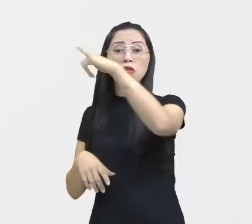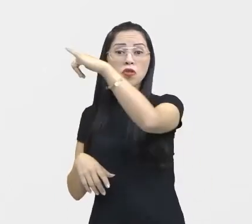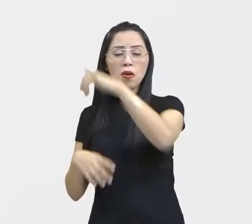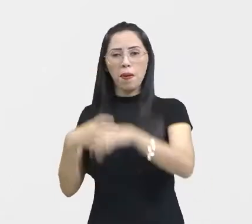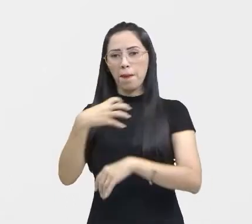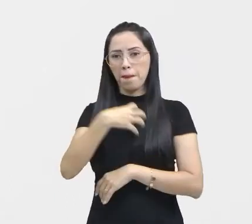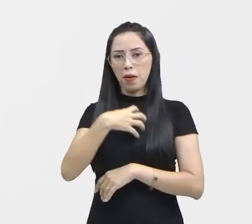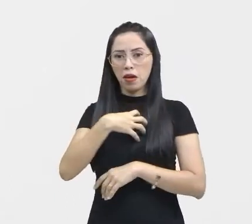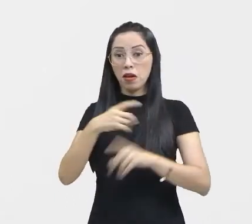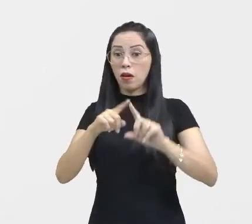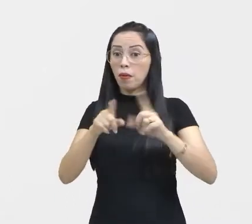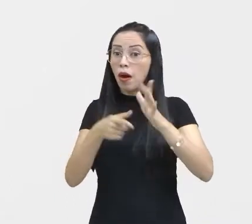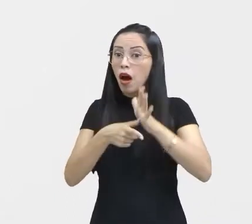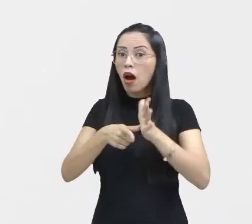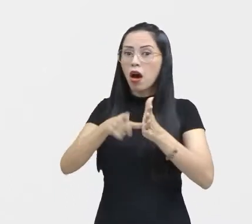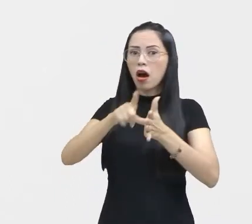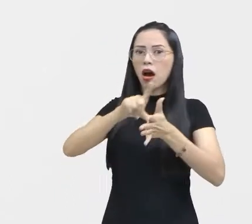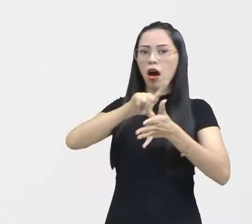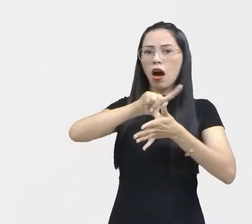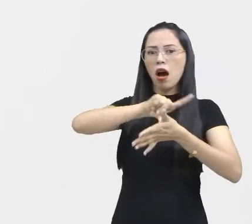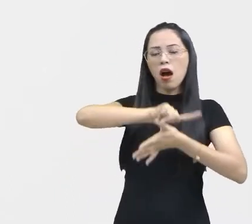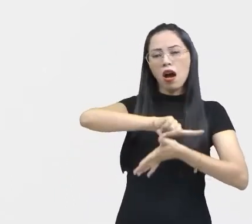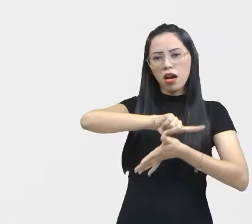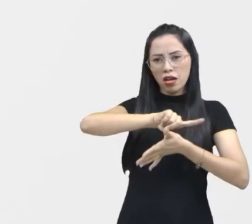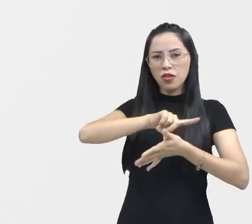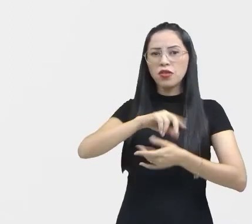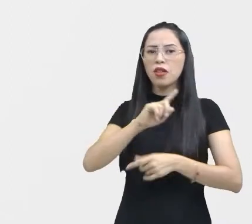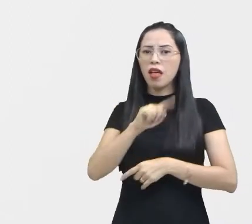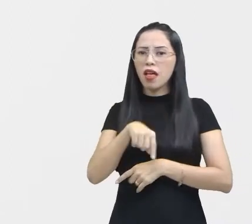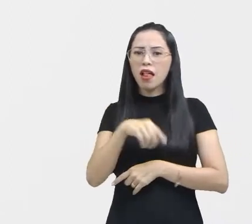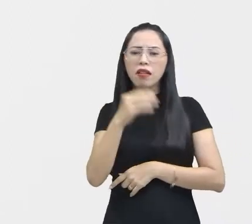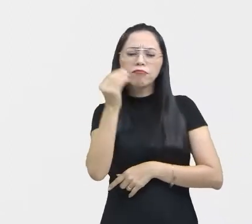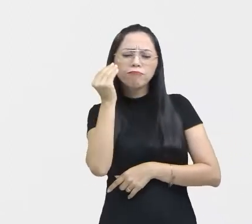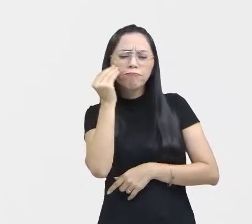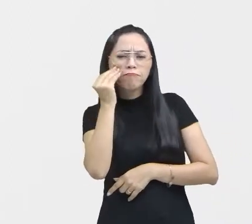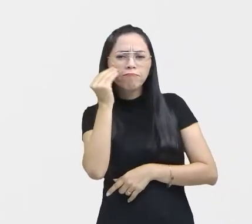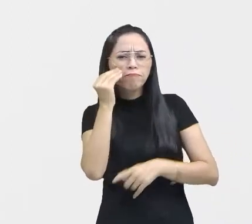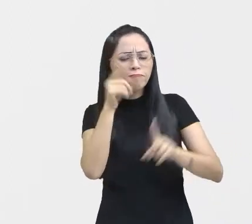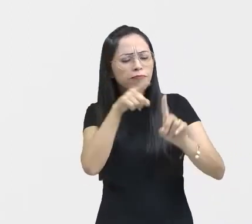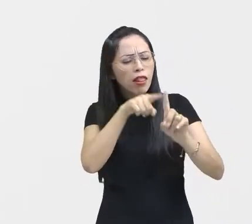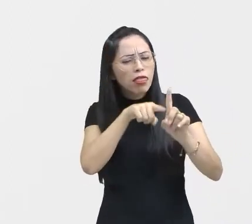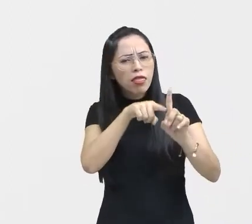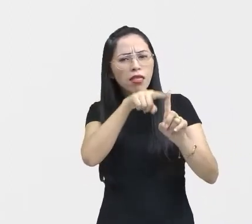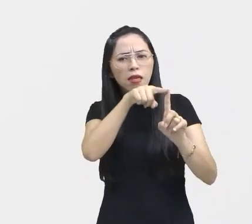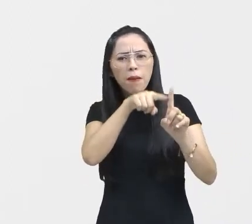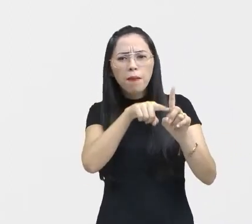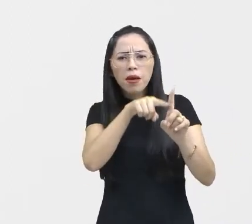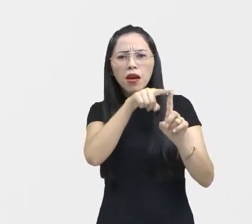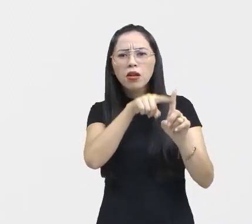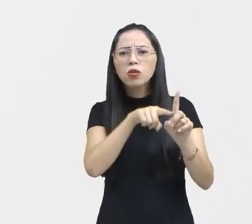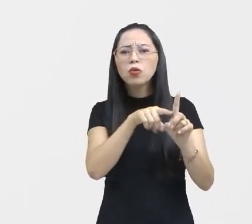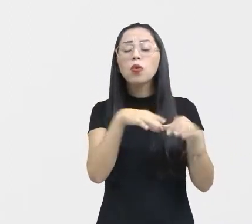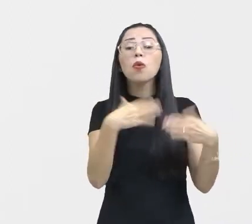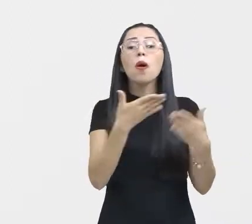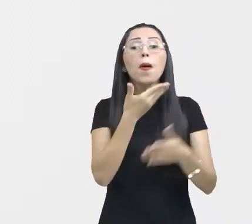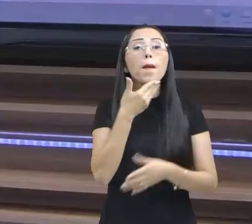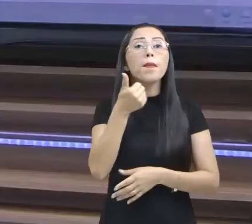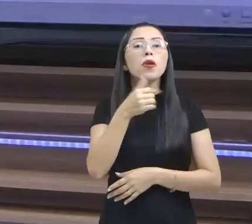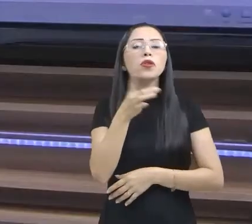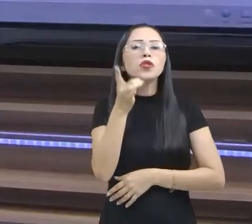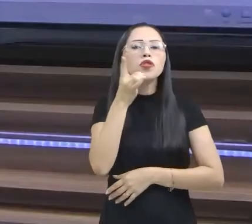de viajar, ela consultou a previsão do tempo para saber qual o melhor dia para ir à praia. Aqui